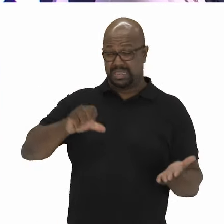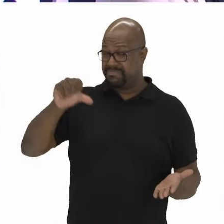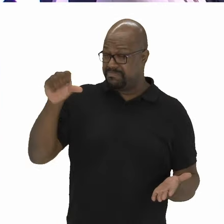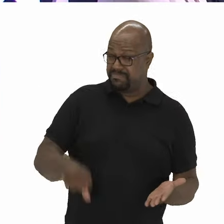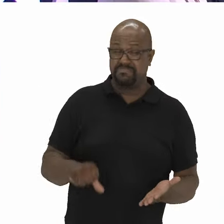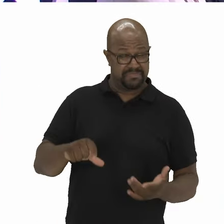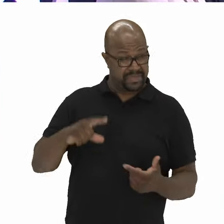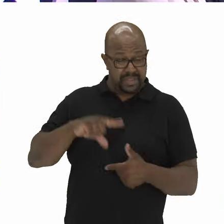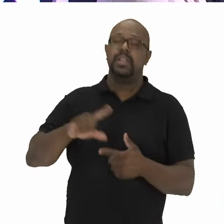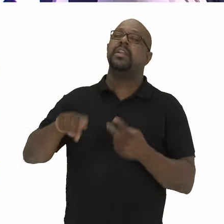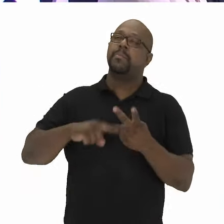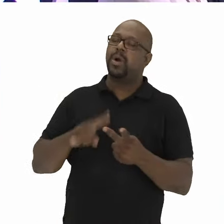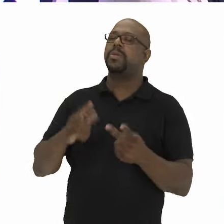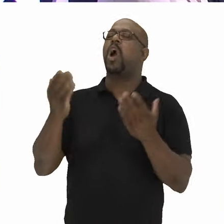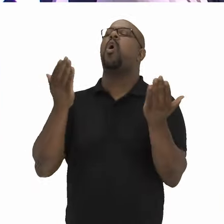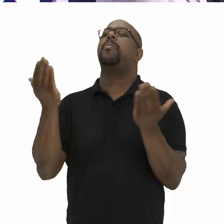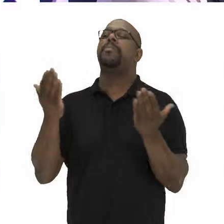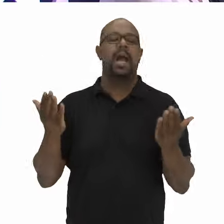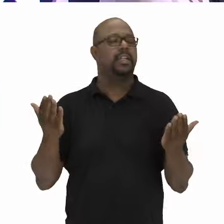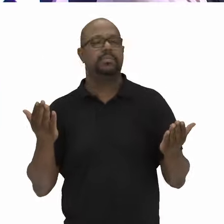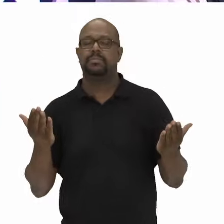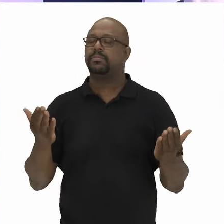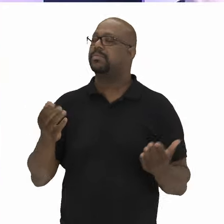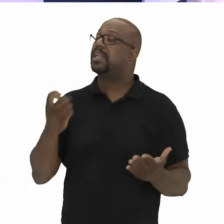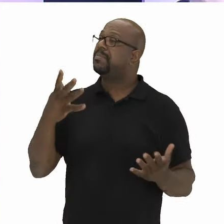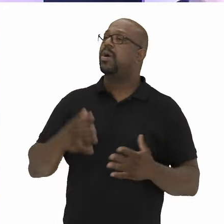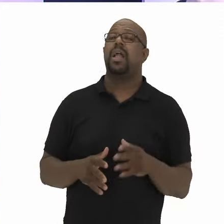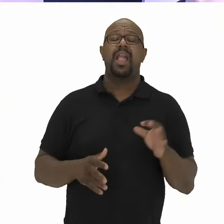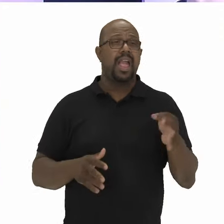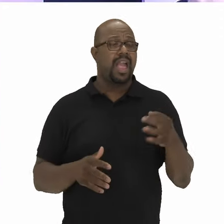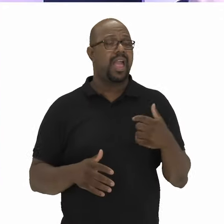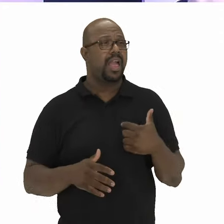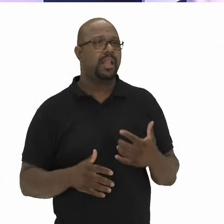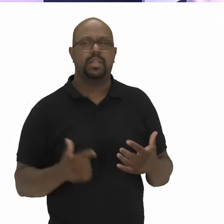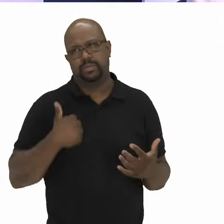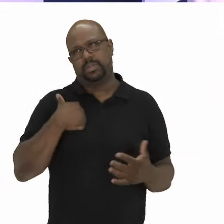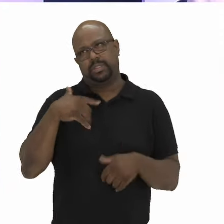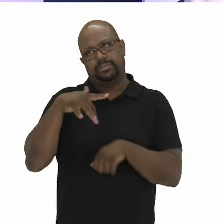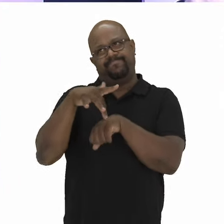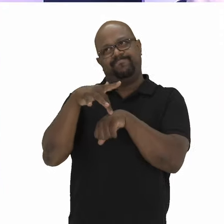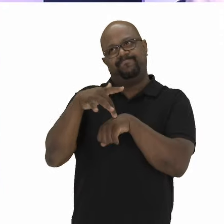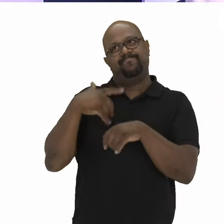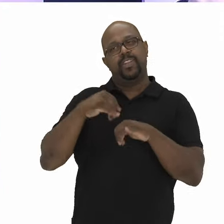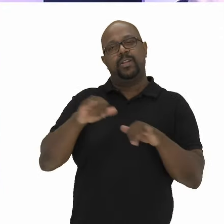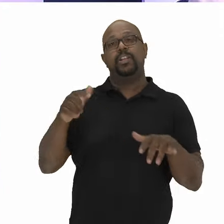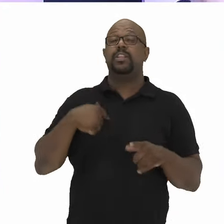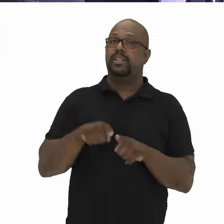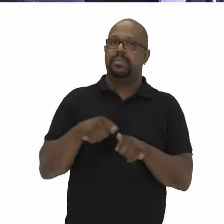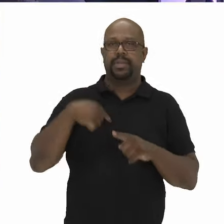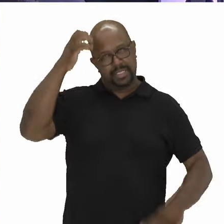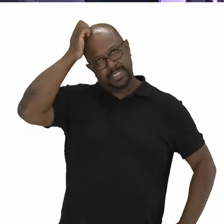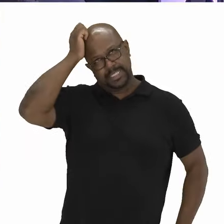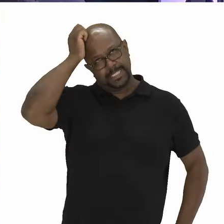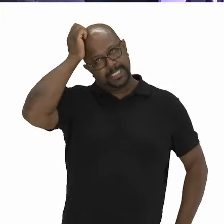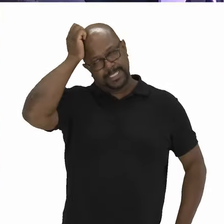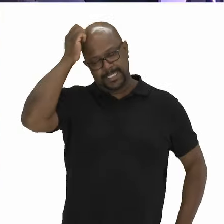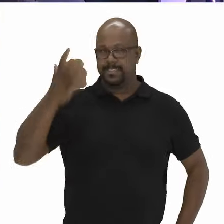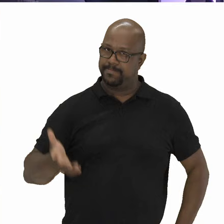uma metodologia bem fechada e depois você ainda compara ela que bom é e estou sendo irônica e